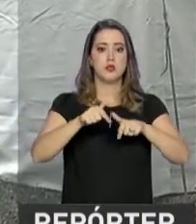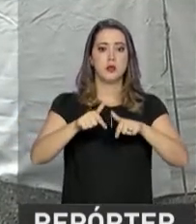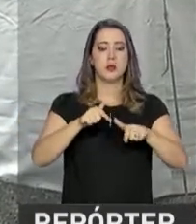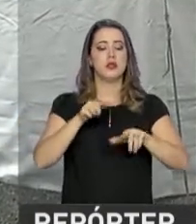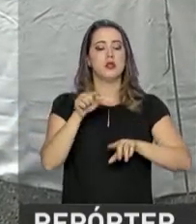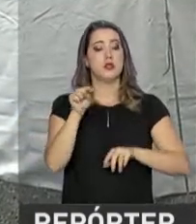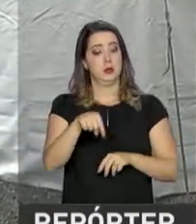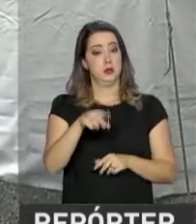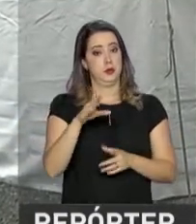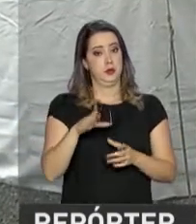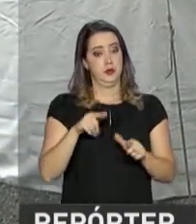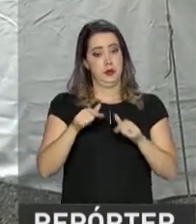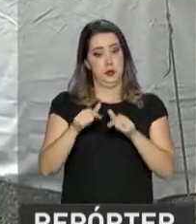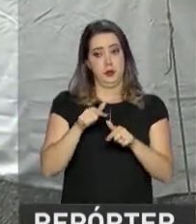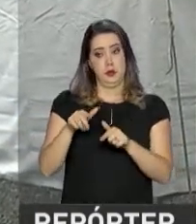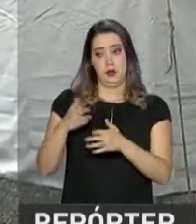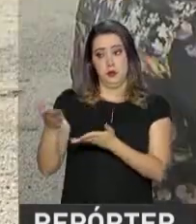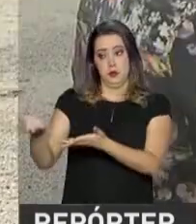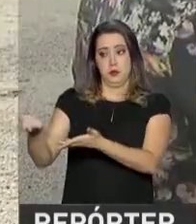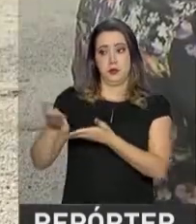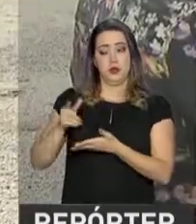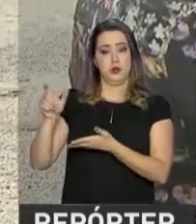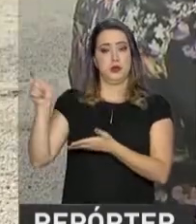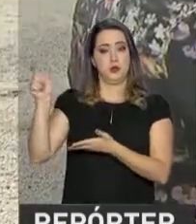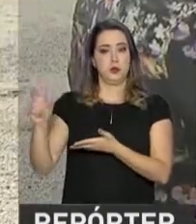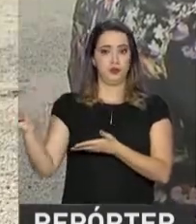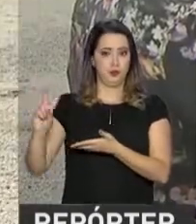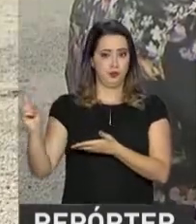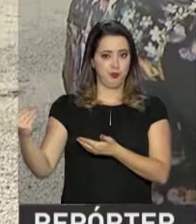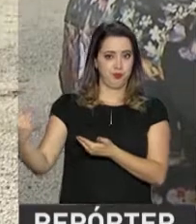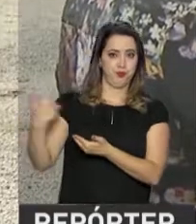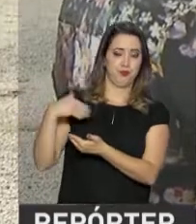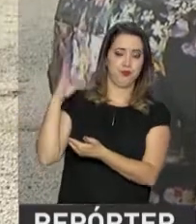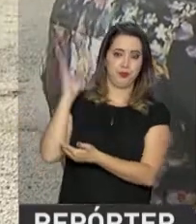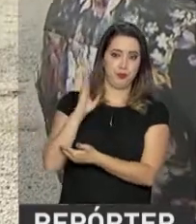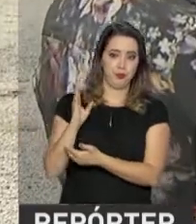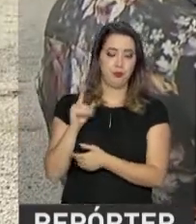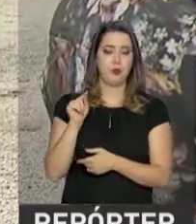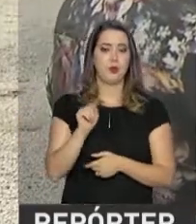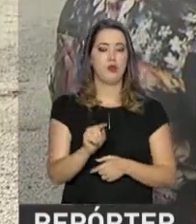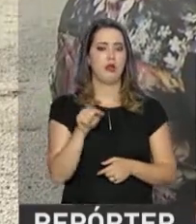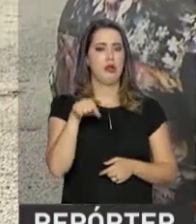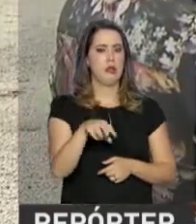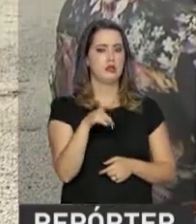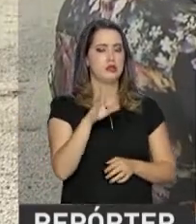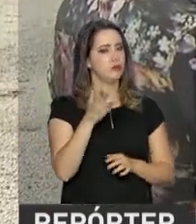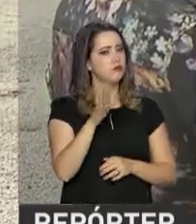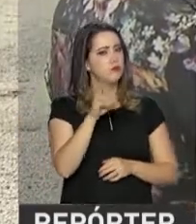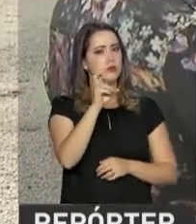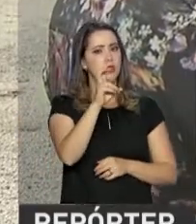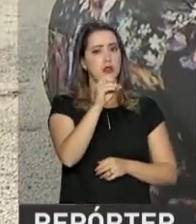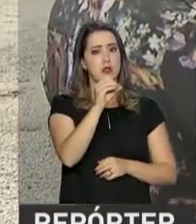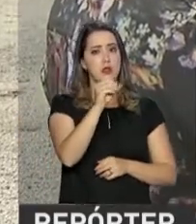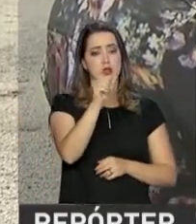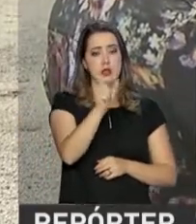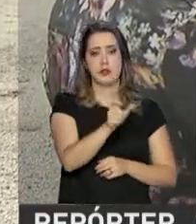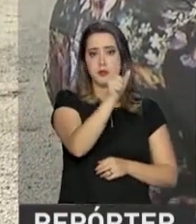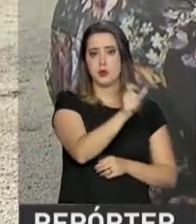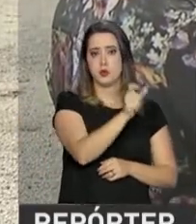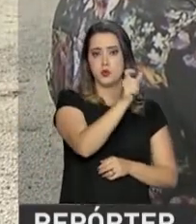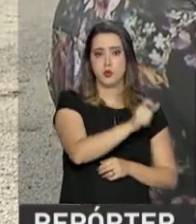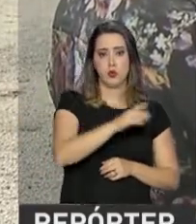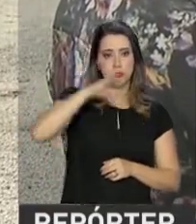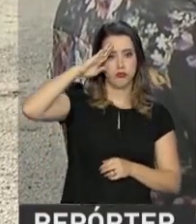dedicadamente a Operação Acolhida. Então, aqui nós concentraremos cerca de 500 militares que